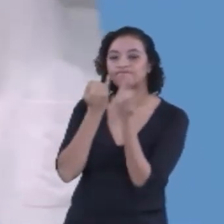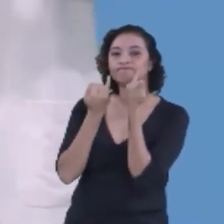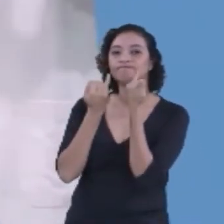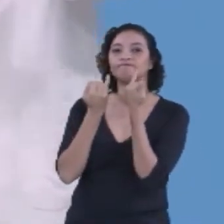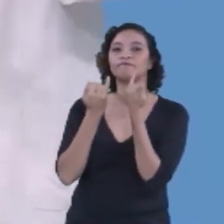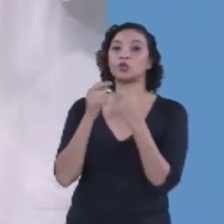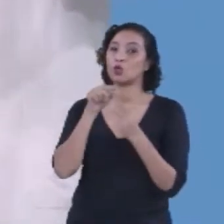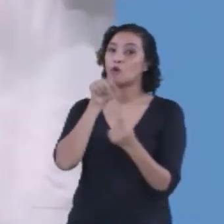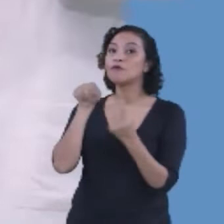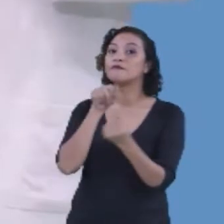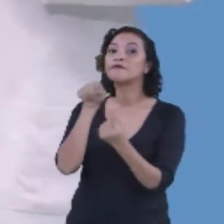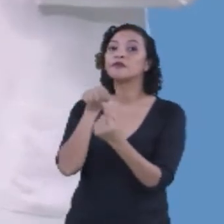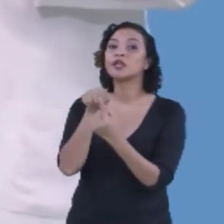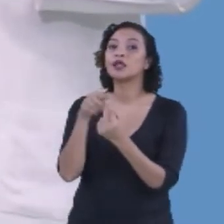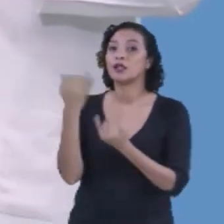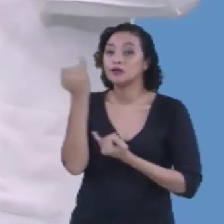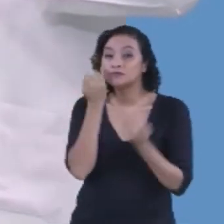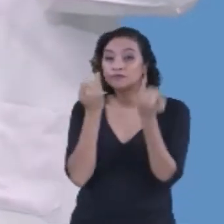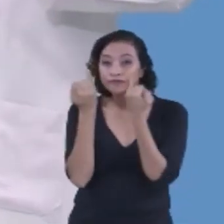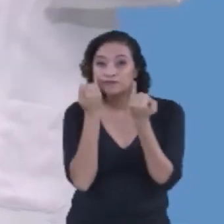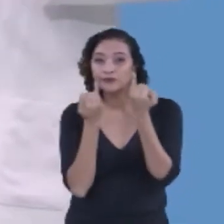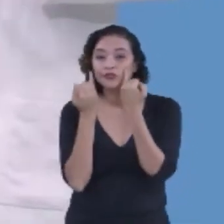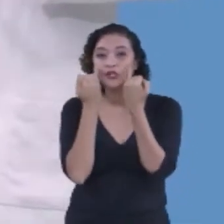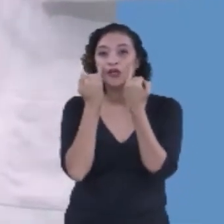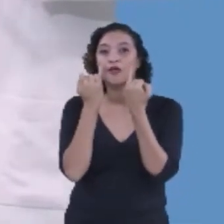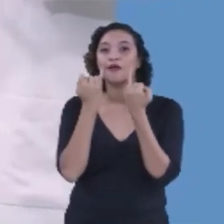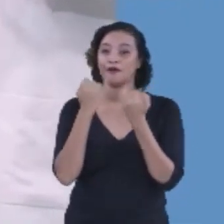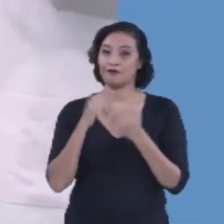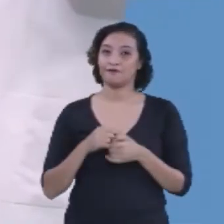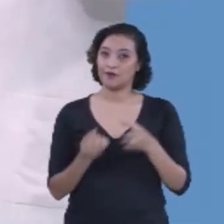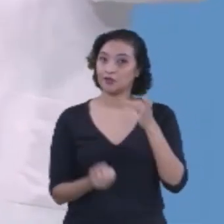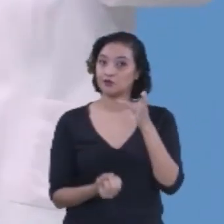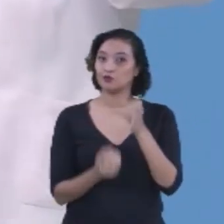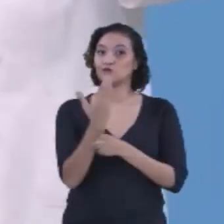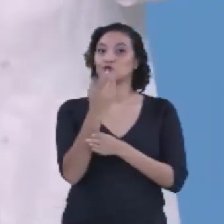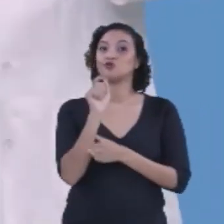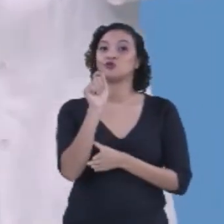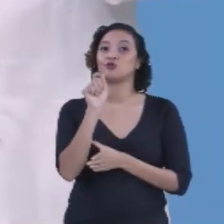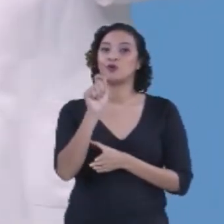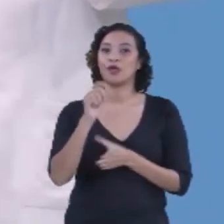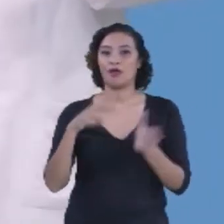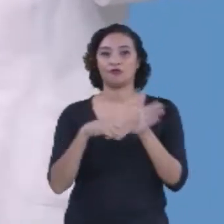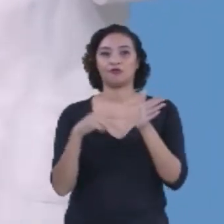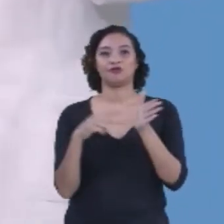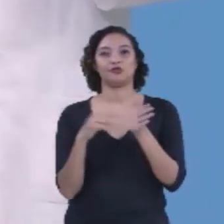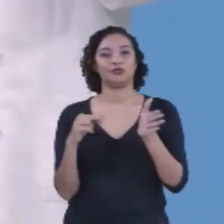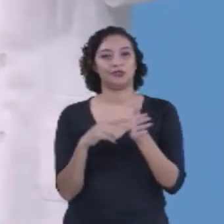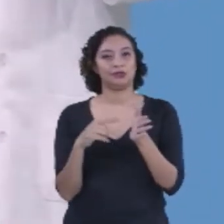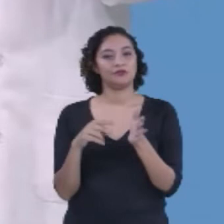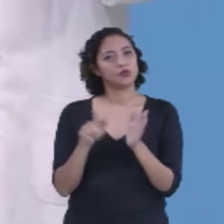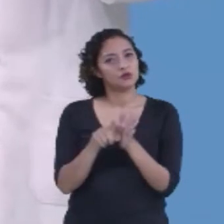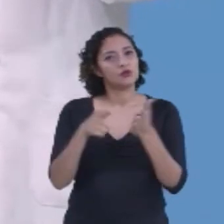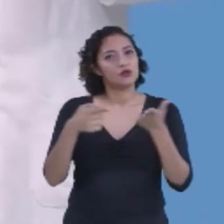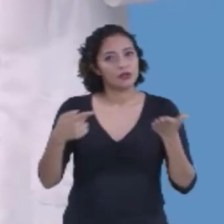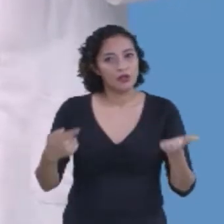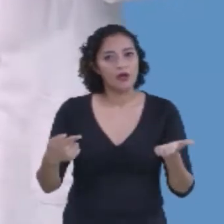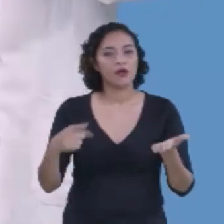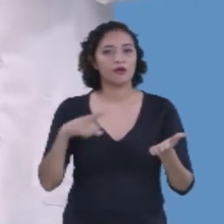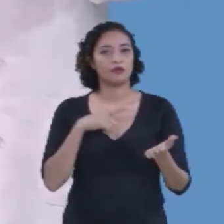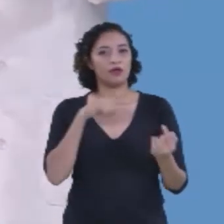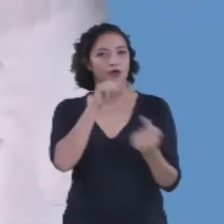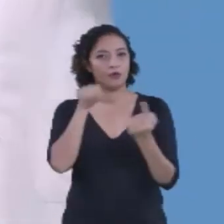finalidade de informar as pessoas, nós vamos produzir o quê? Nós vamos ter as notícias. Então, uma notícia de um jornal tem a finalidade